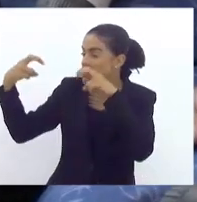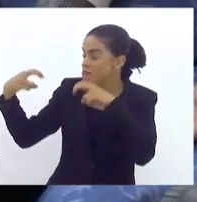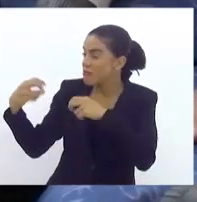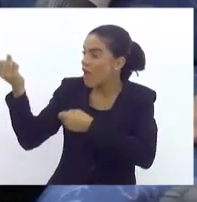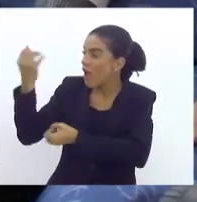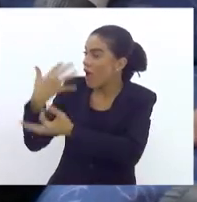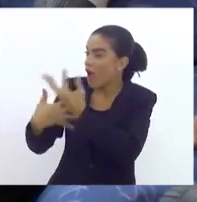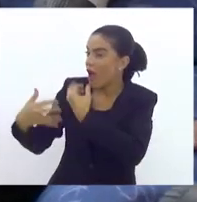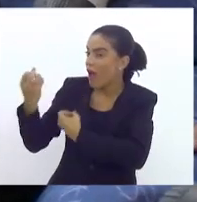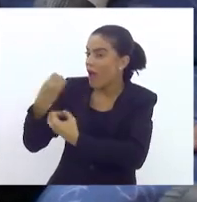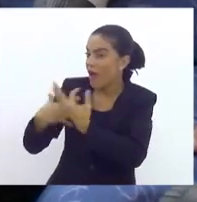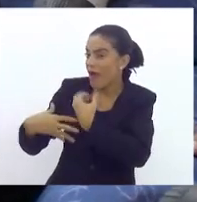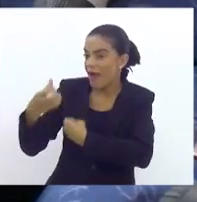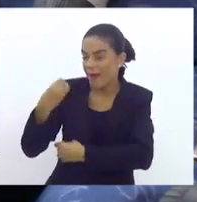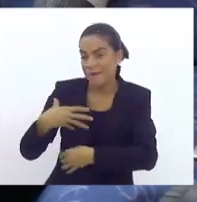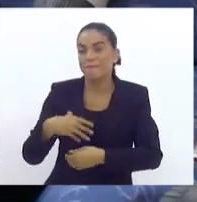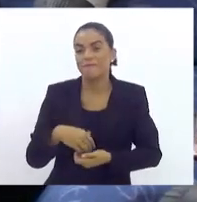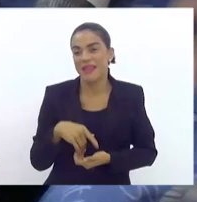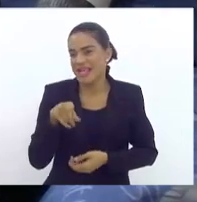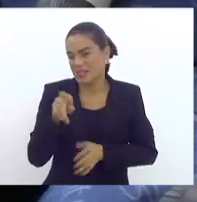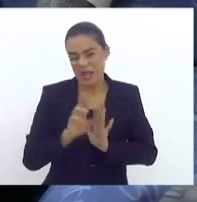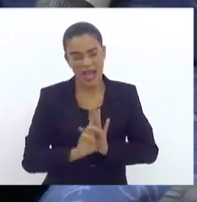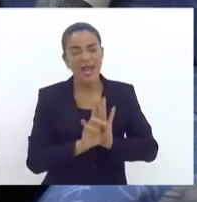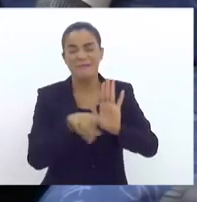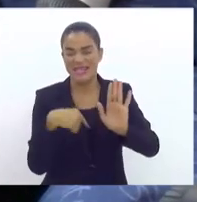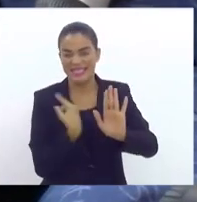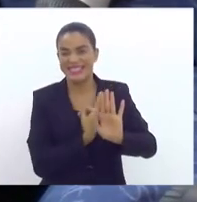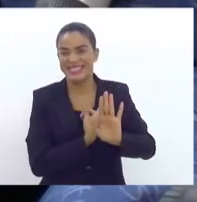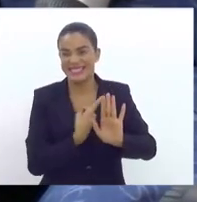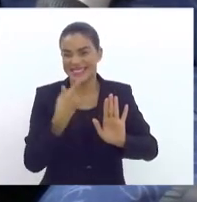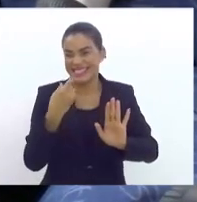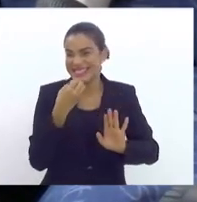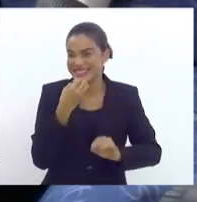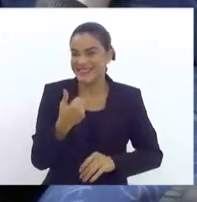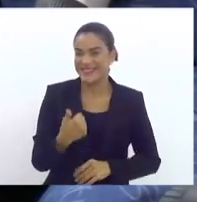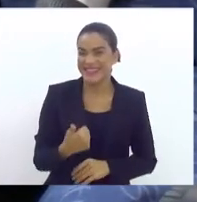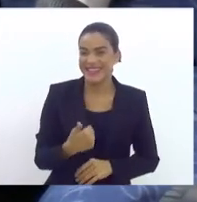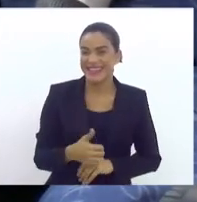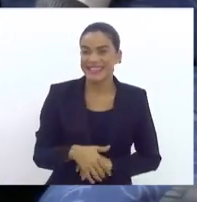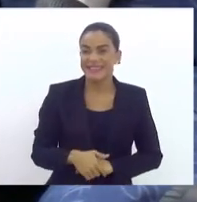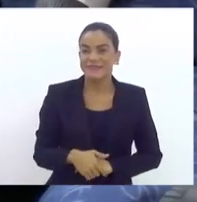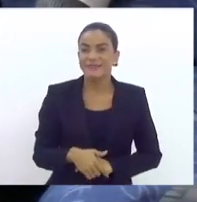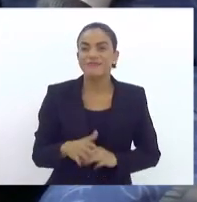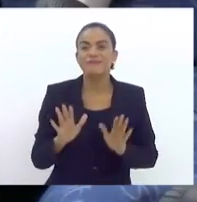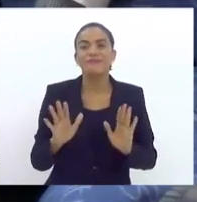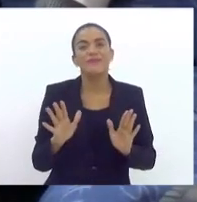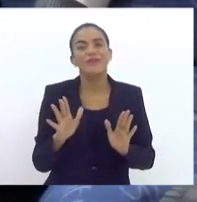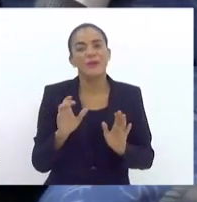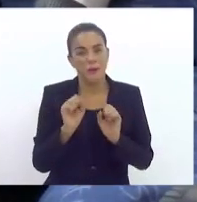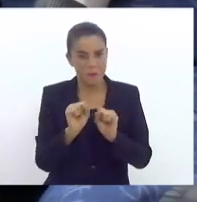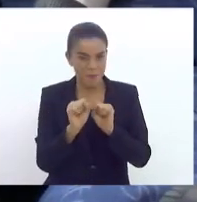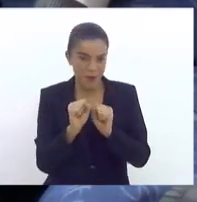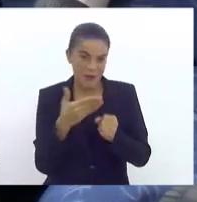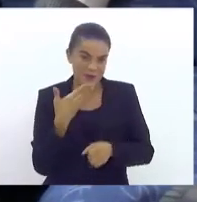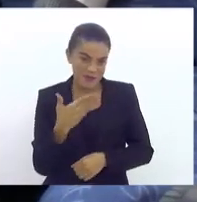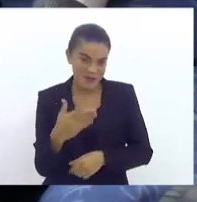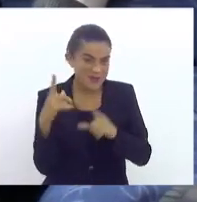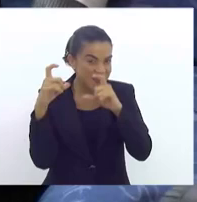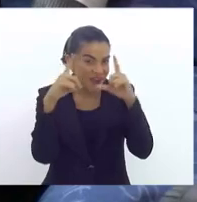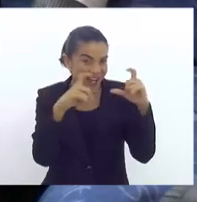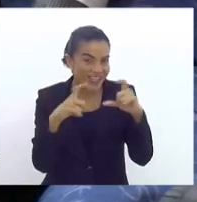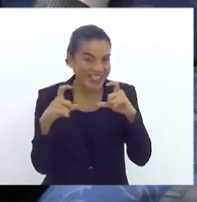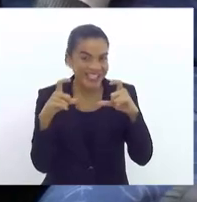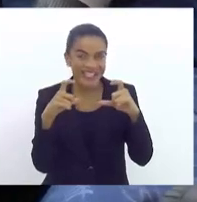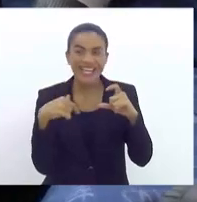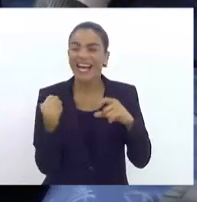a demanda dela né a senhora nos representa muito bem pode ter certeza disso obrigada agora antes de apresentar eu podia pedir uma foto deve